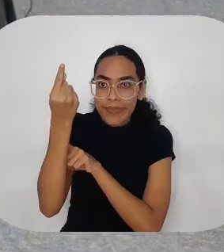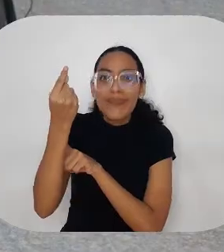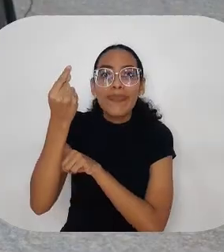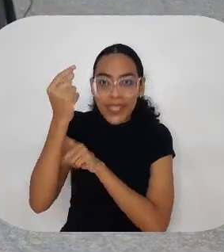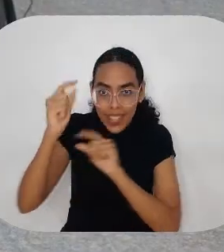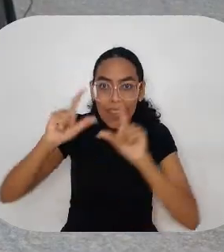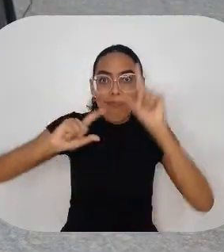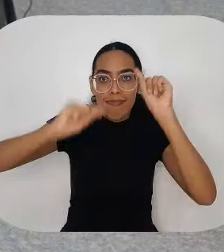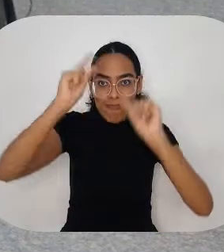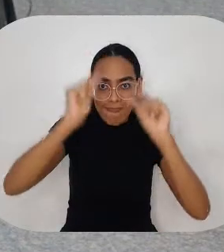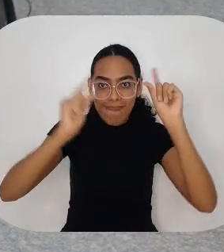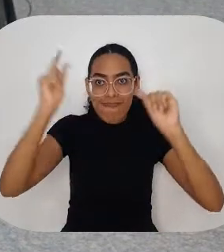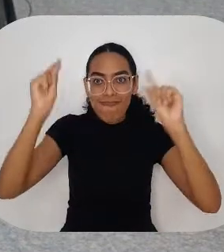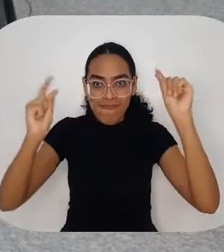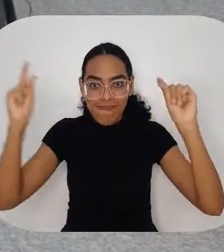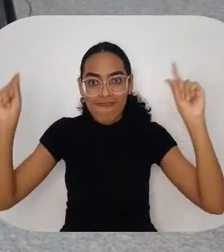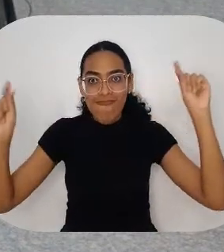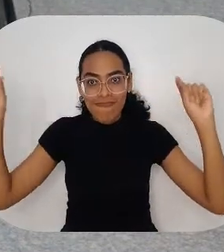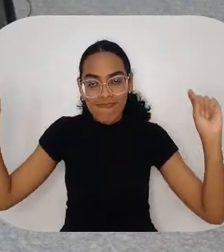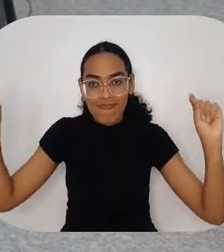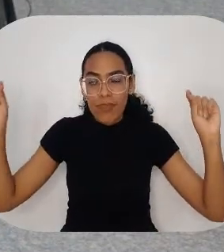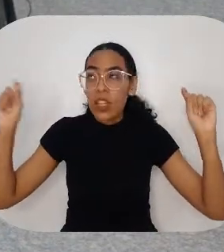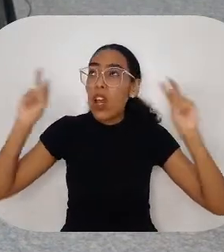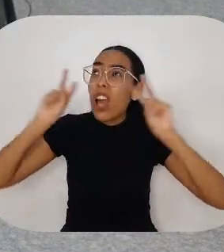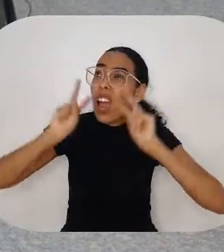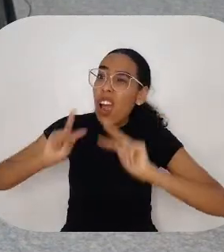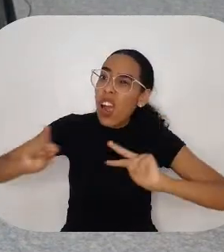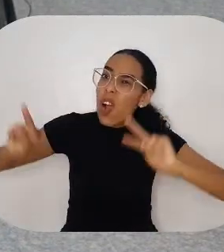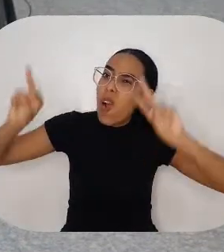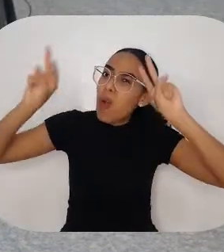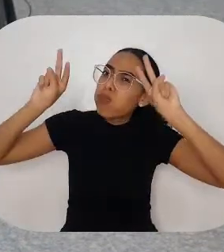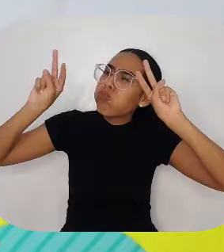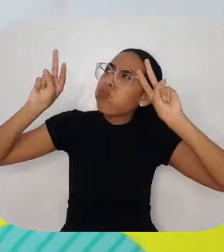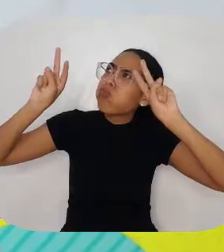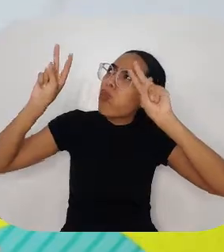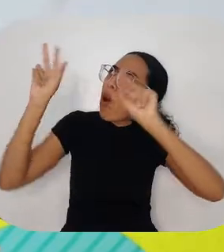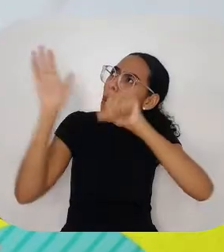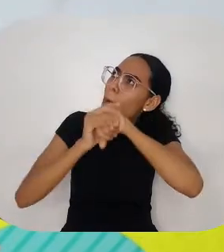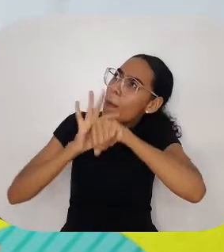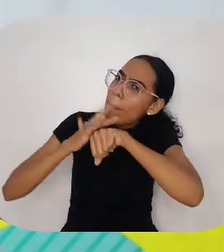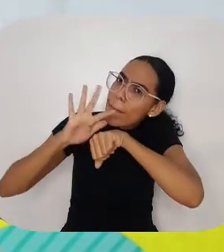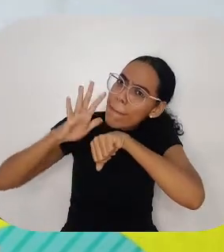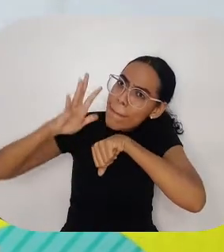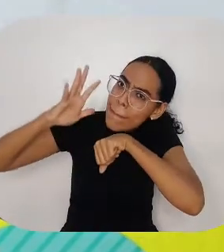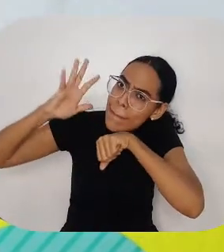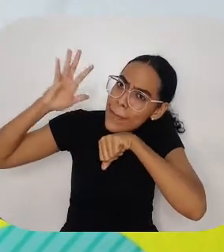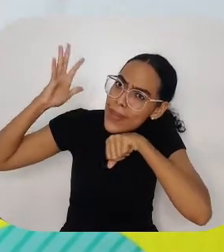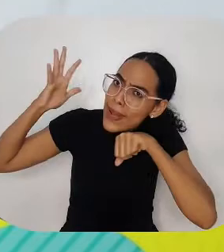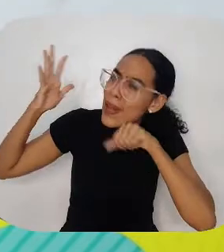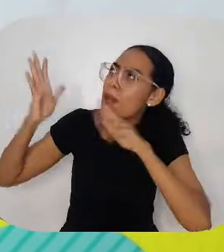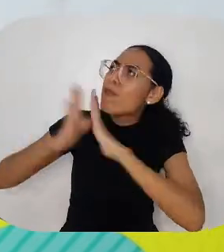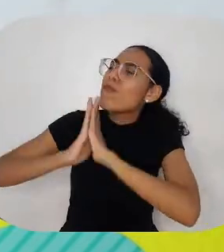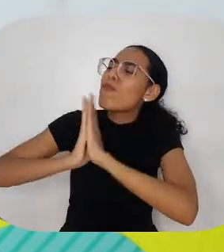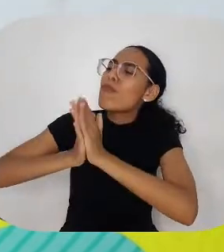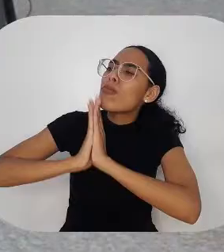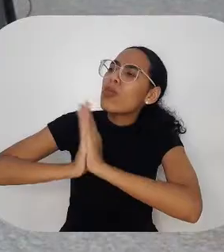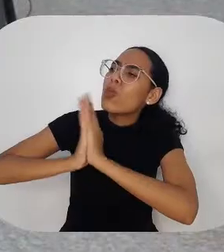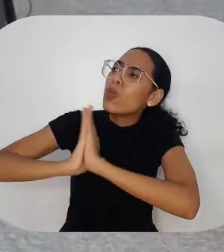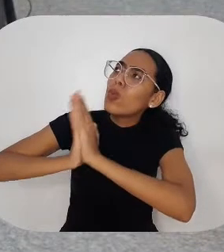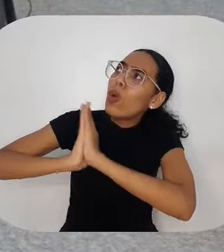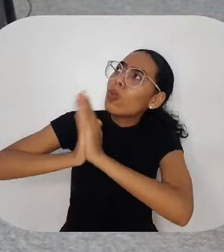quê? Estrelas também. Estrelas. Ele olhou para a estrela mais brilhante e